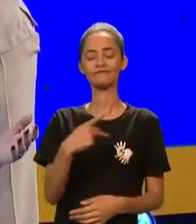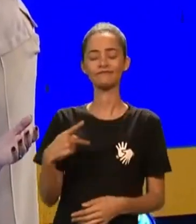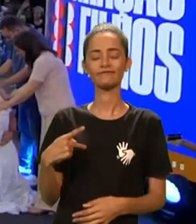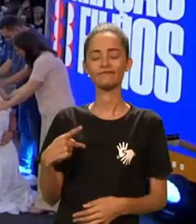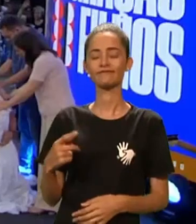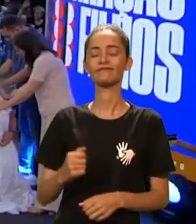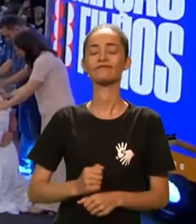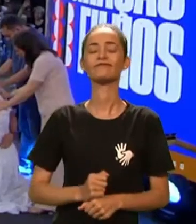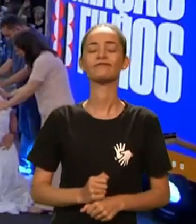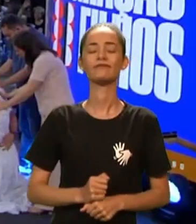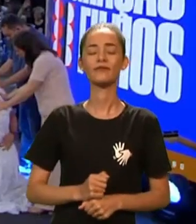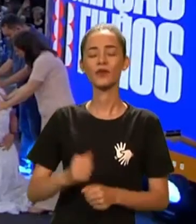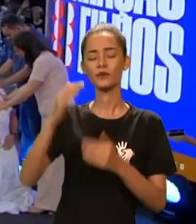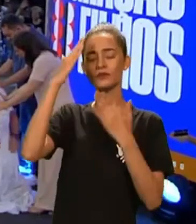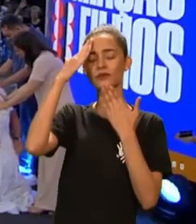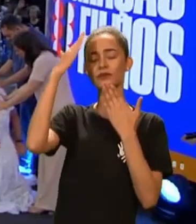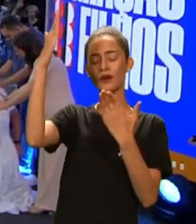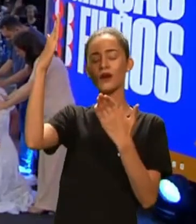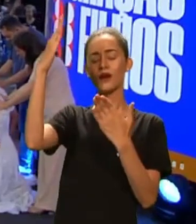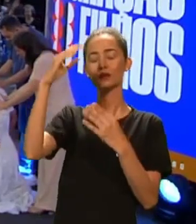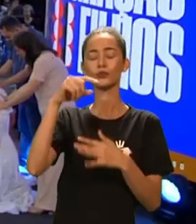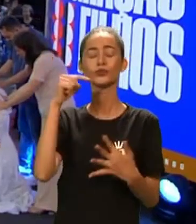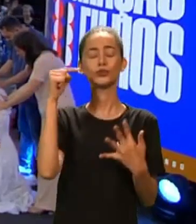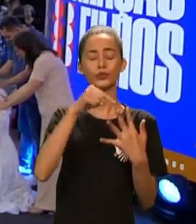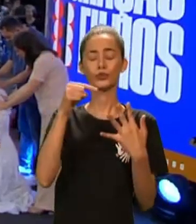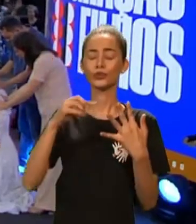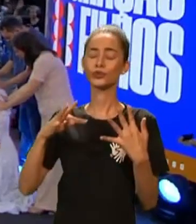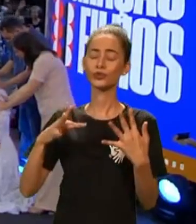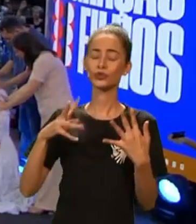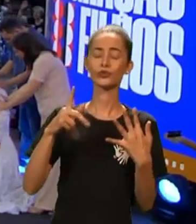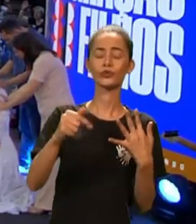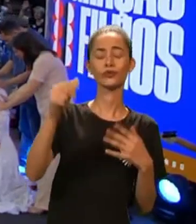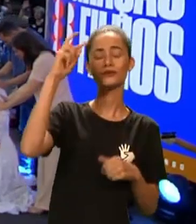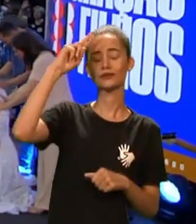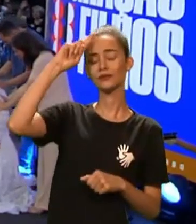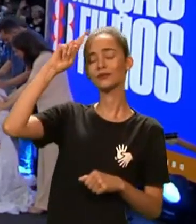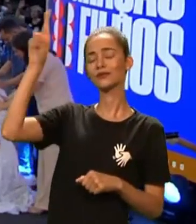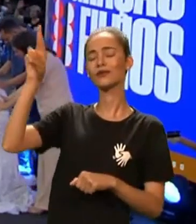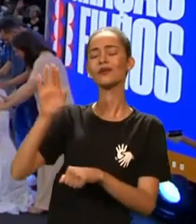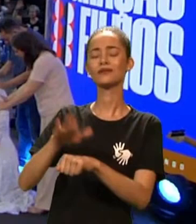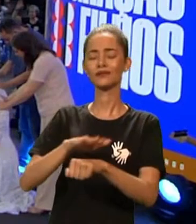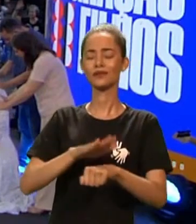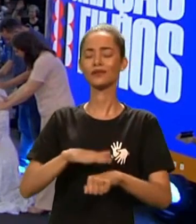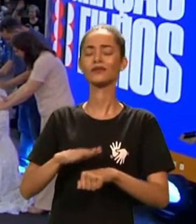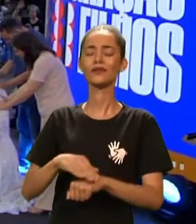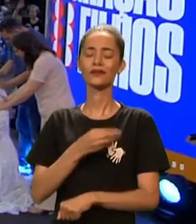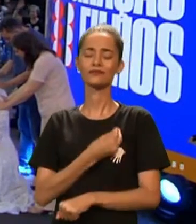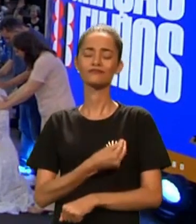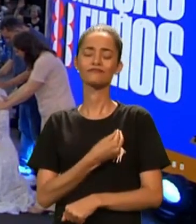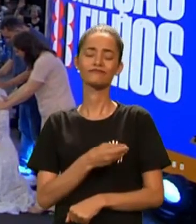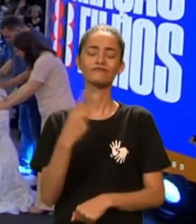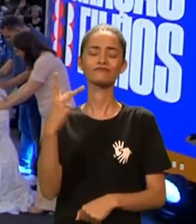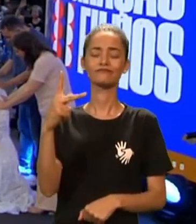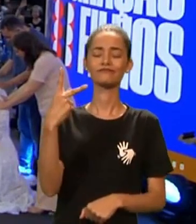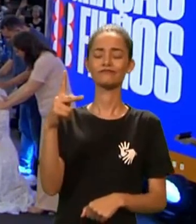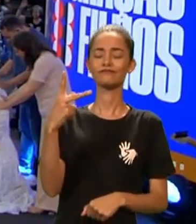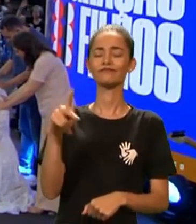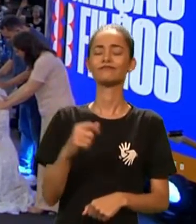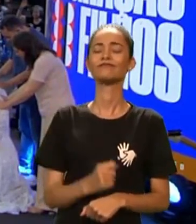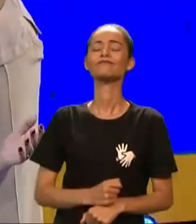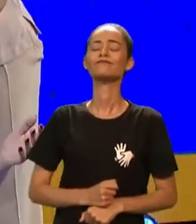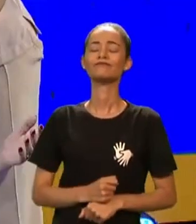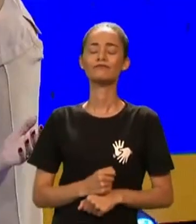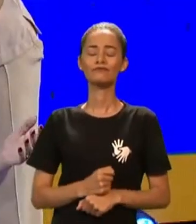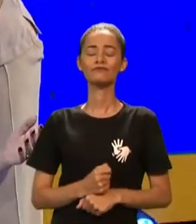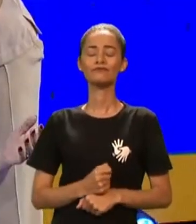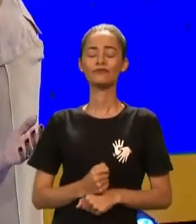Obrigado pelo que o Senhor tem feito na vida deles e através da vida deles. Nós renovamos a aliança deles nesse